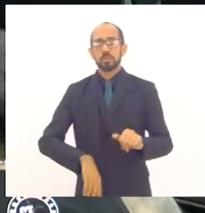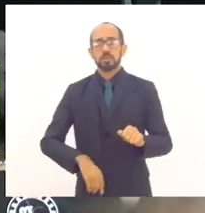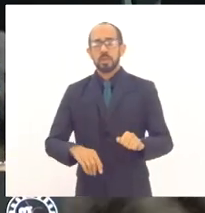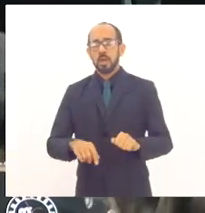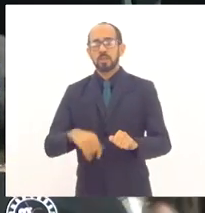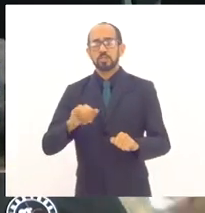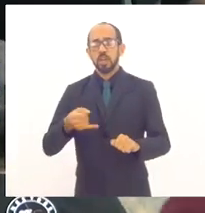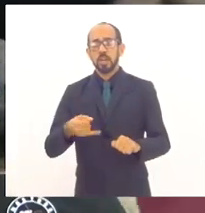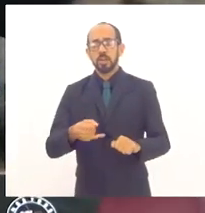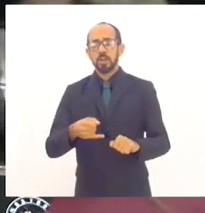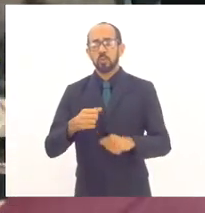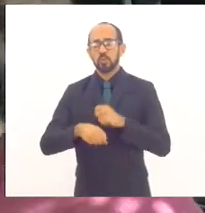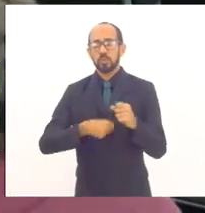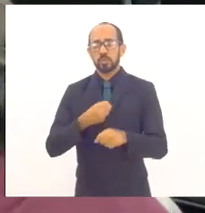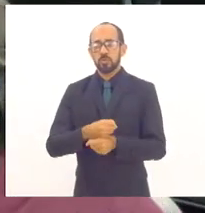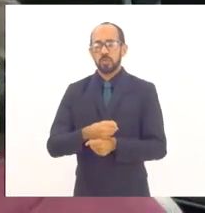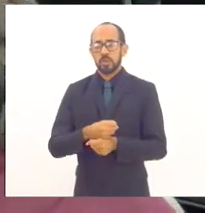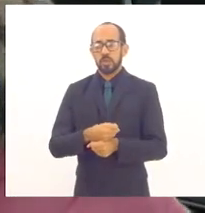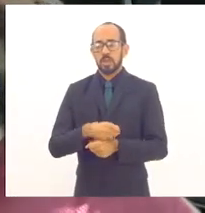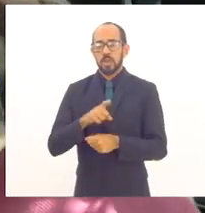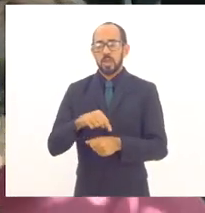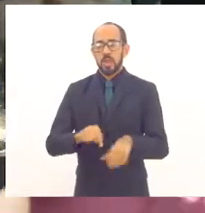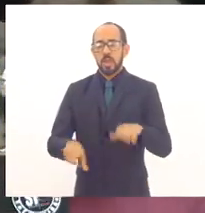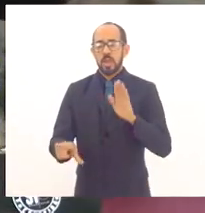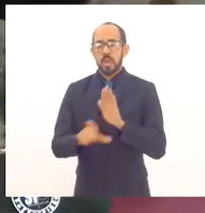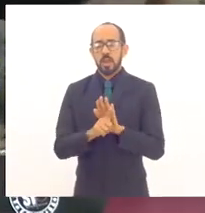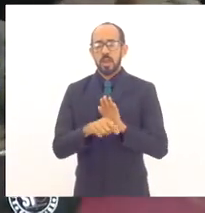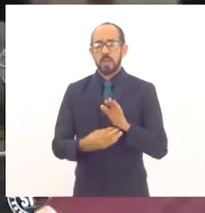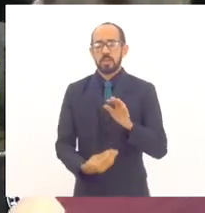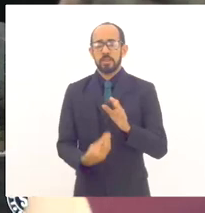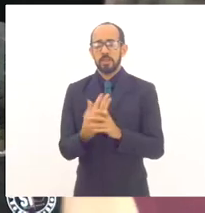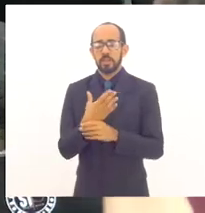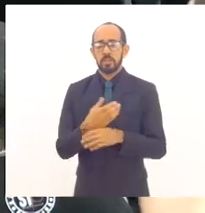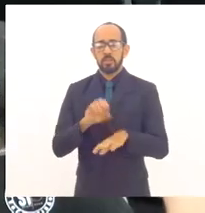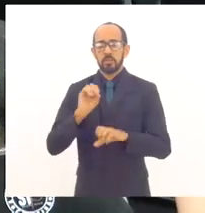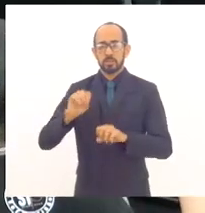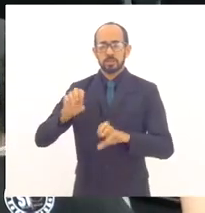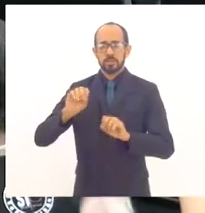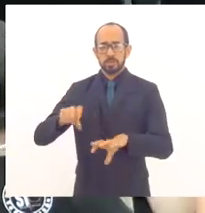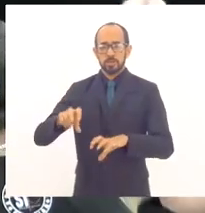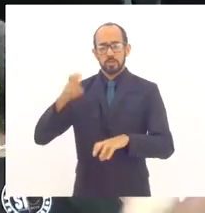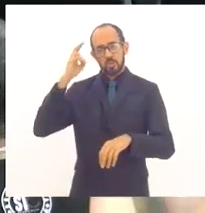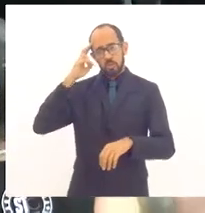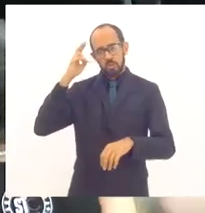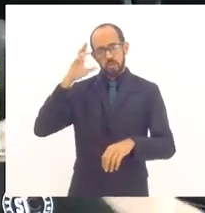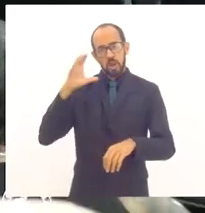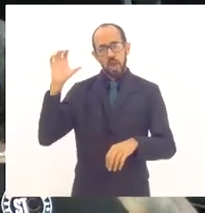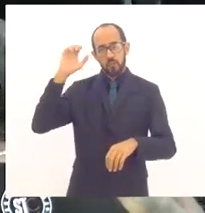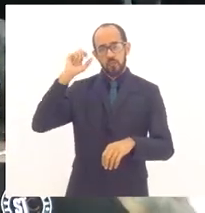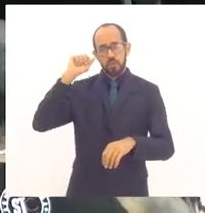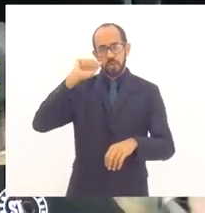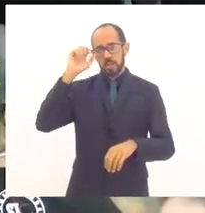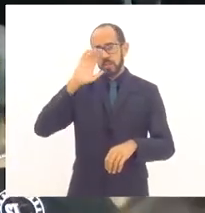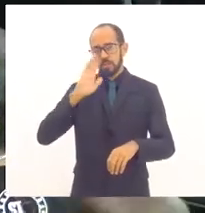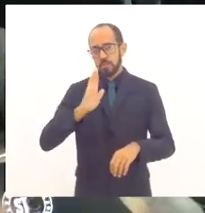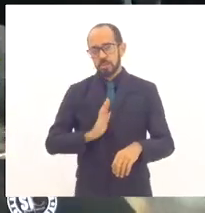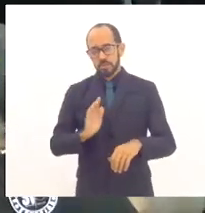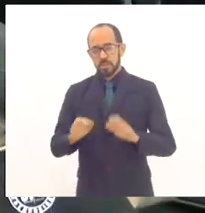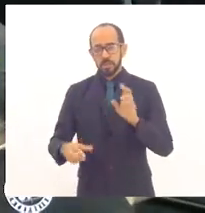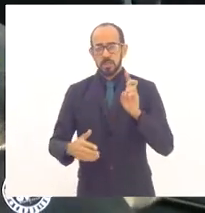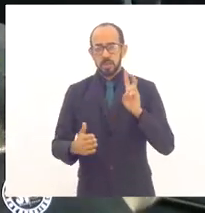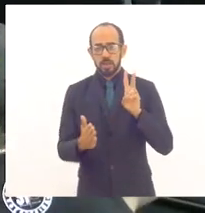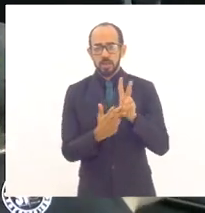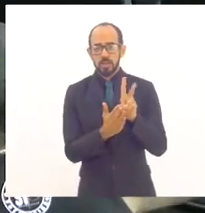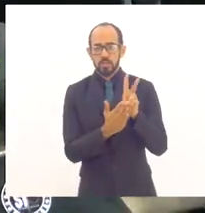ano que vem. É a lei que determina o ensino das culturas africana, afro-brasileira e indígena